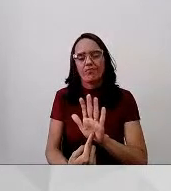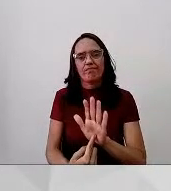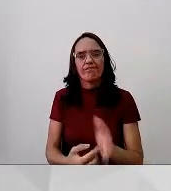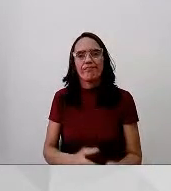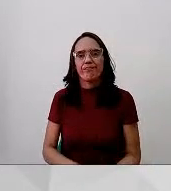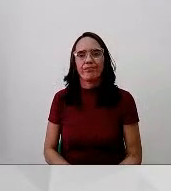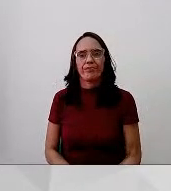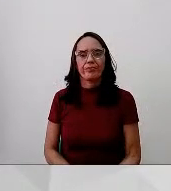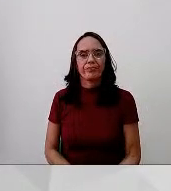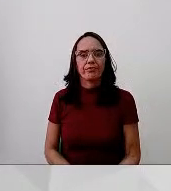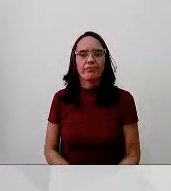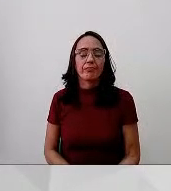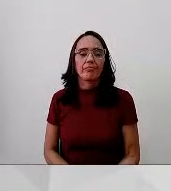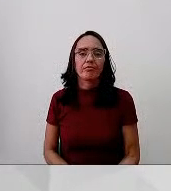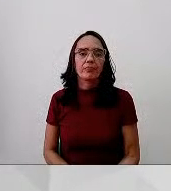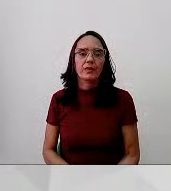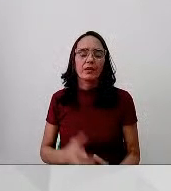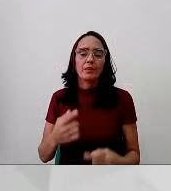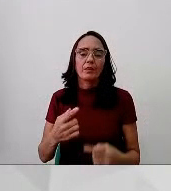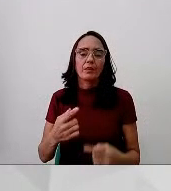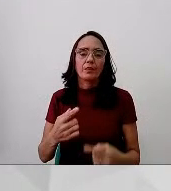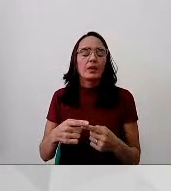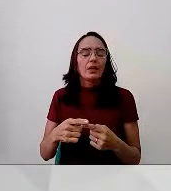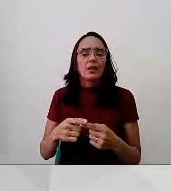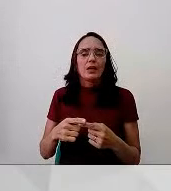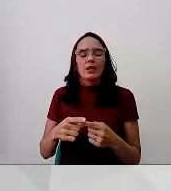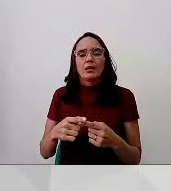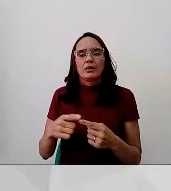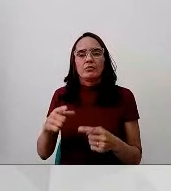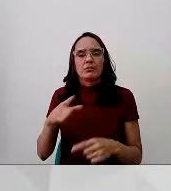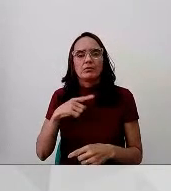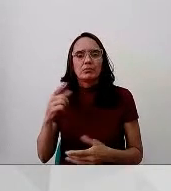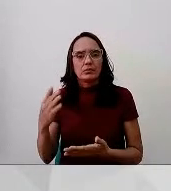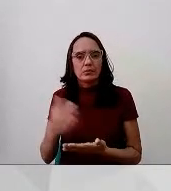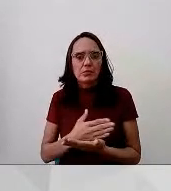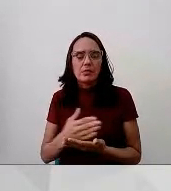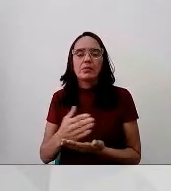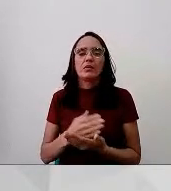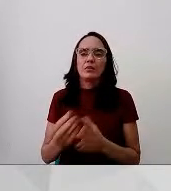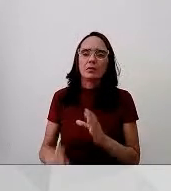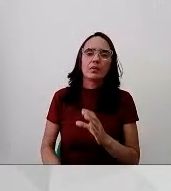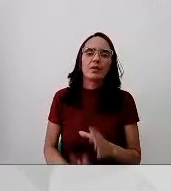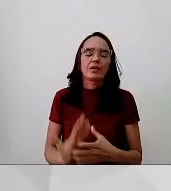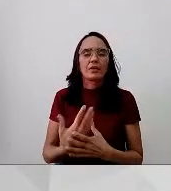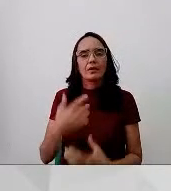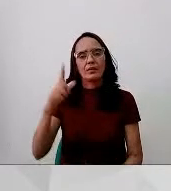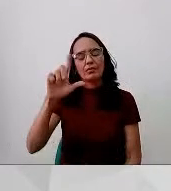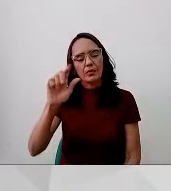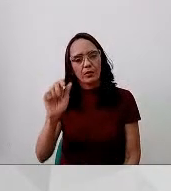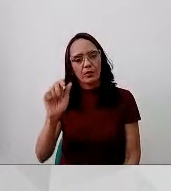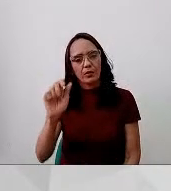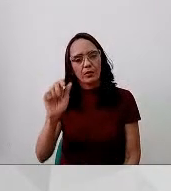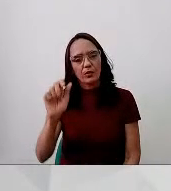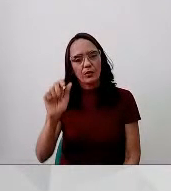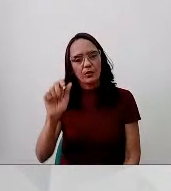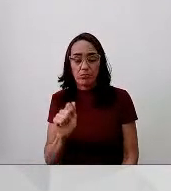Minsky e Papert. E aqui esse trio aí desenvolveu um algoritmo de aprendizado que é baseado no